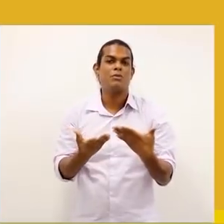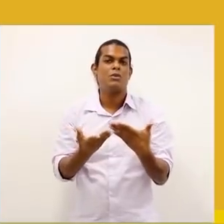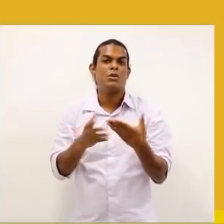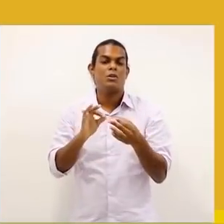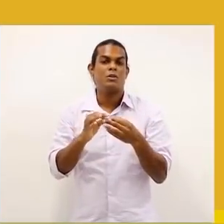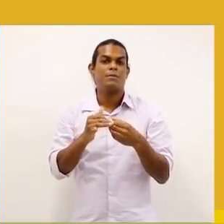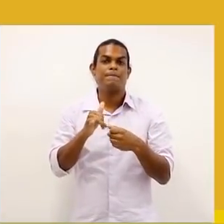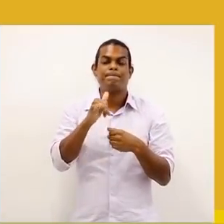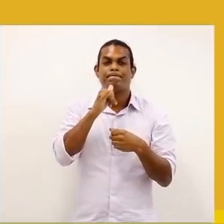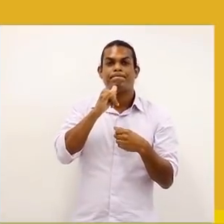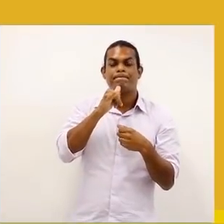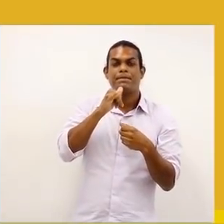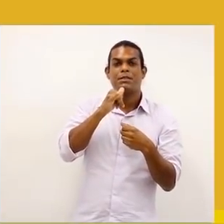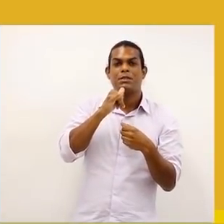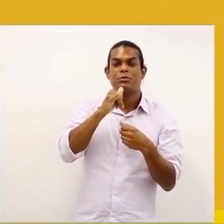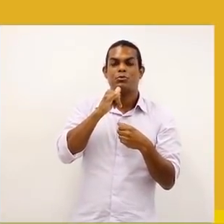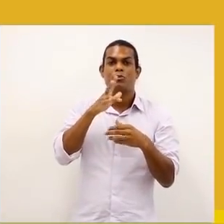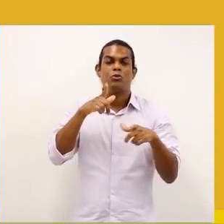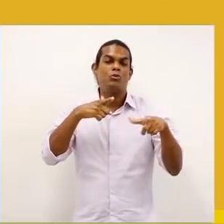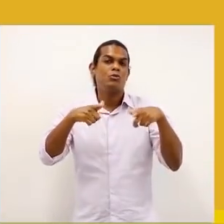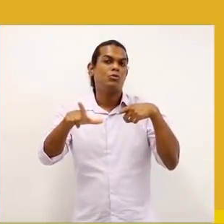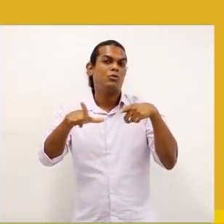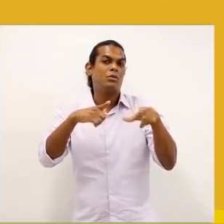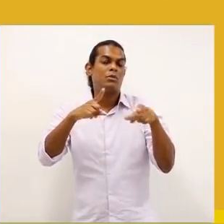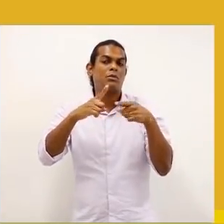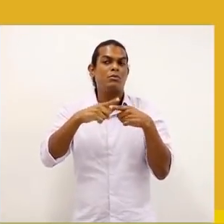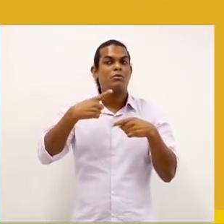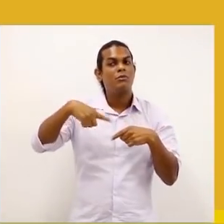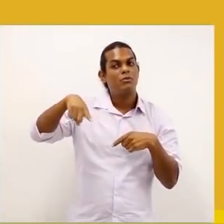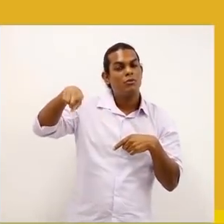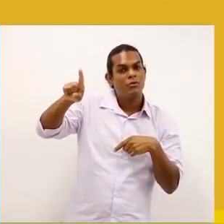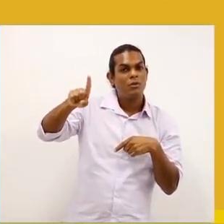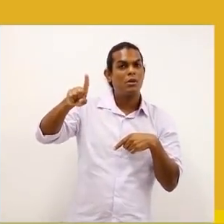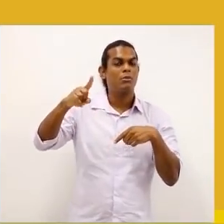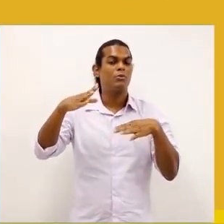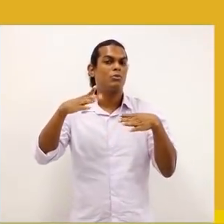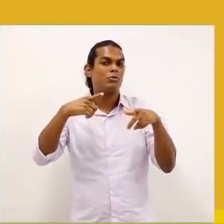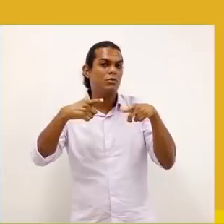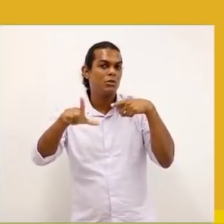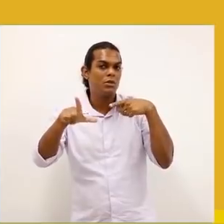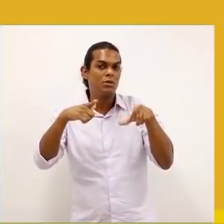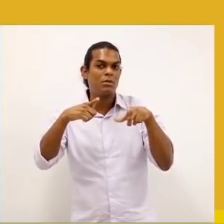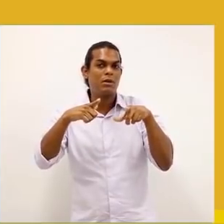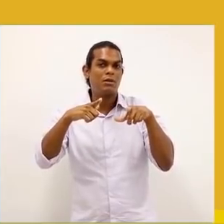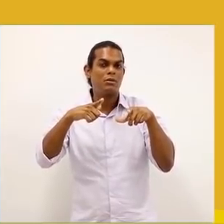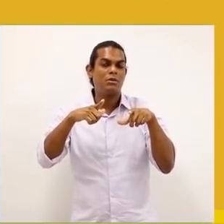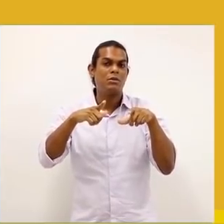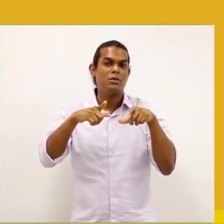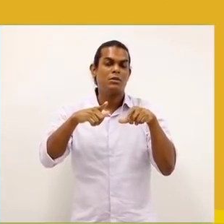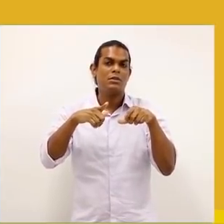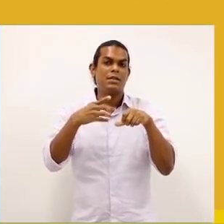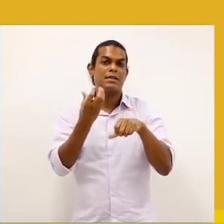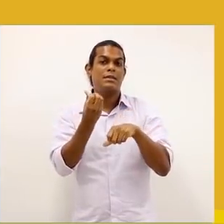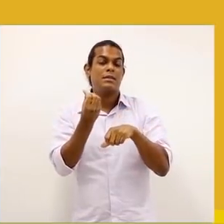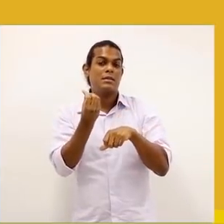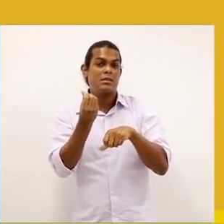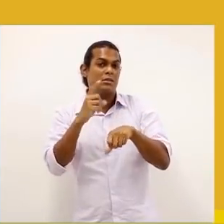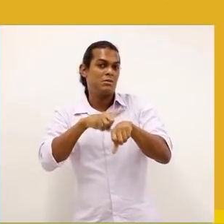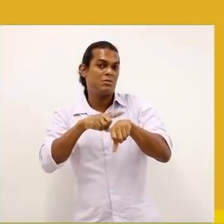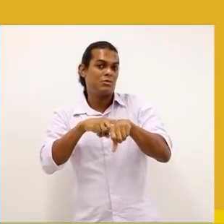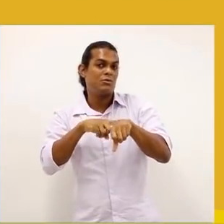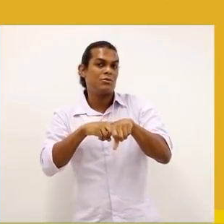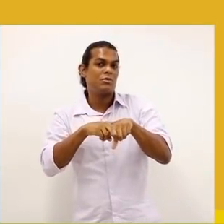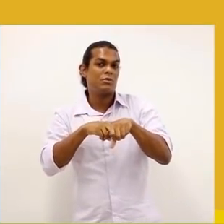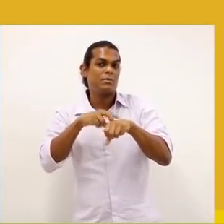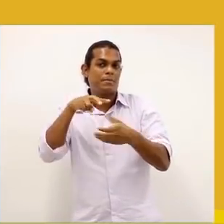para assumir sua função na empresa. Então veio a sofrer um acidente automobilístico, por exemplo, na hora que ele saiu de casa às 6 horas da manhã para chegar